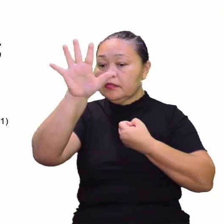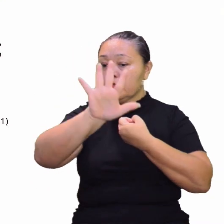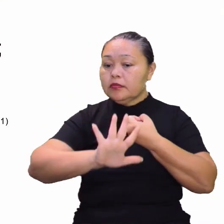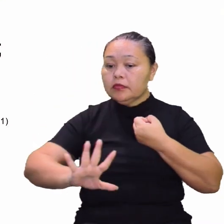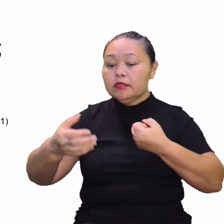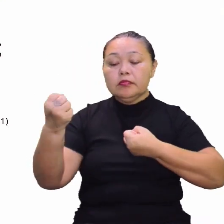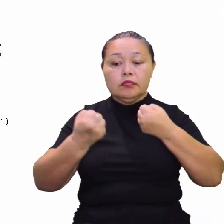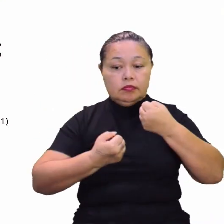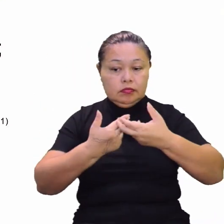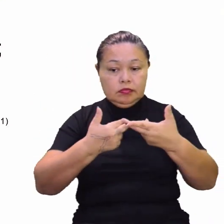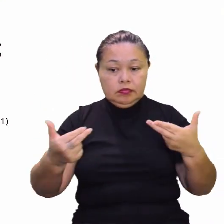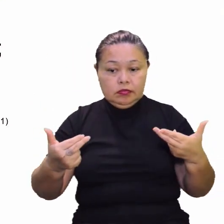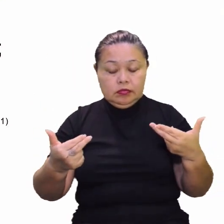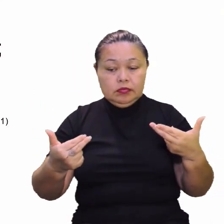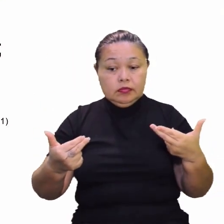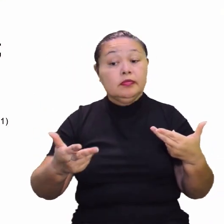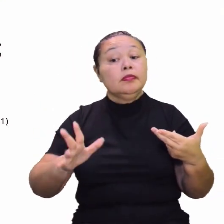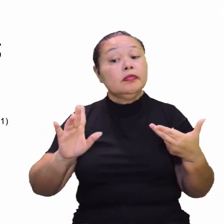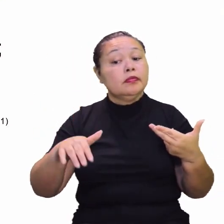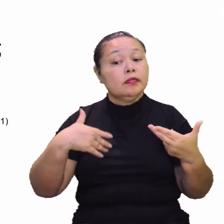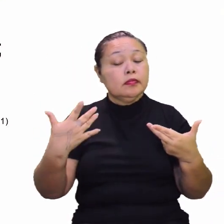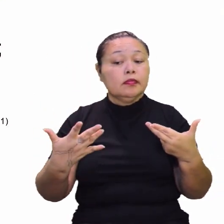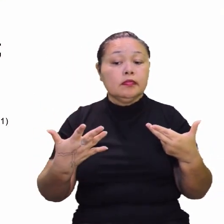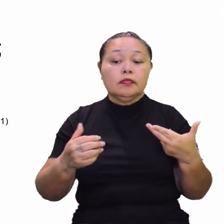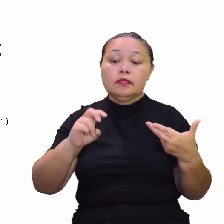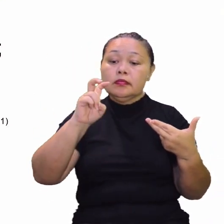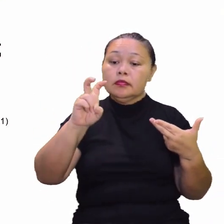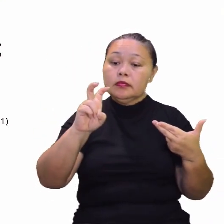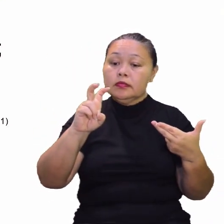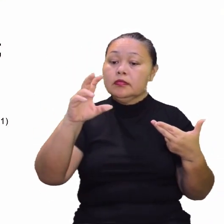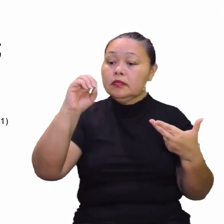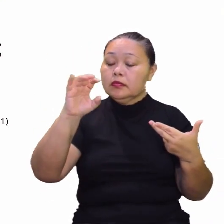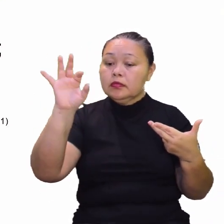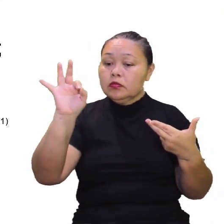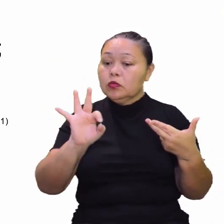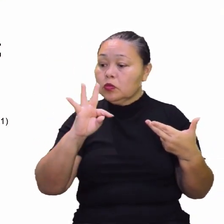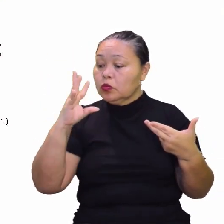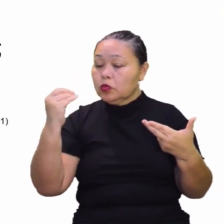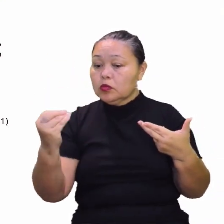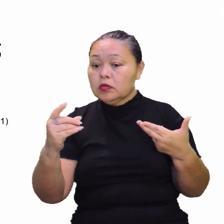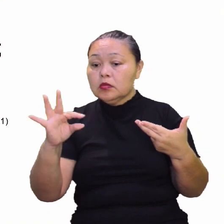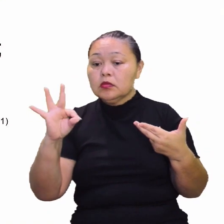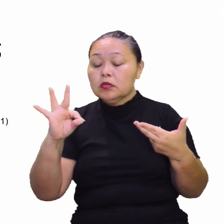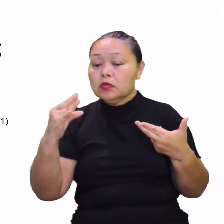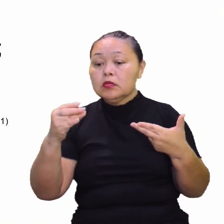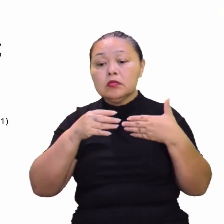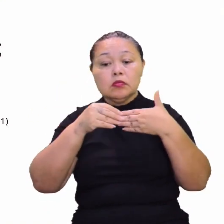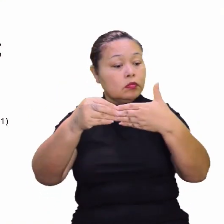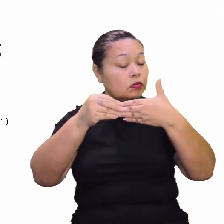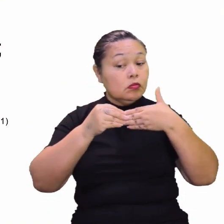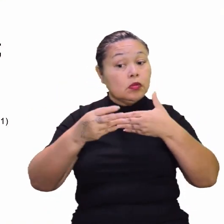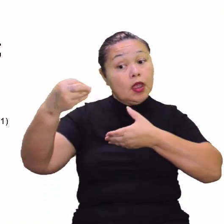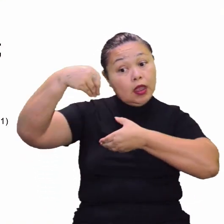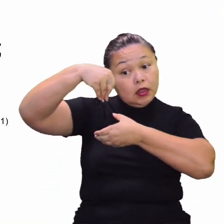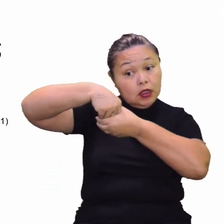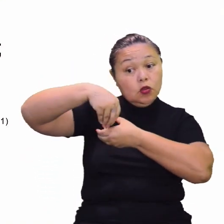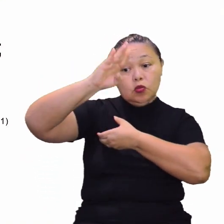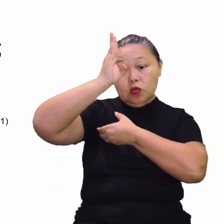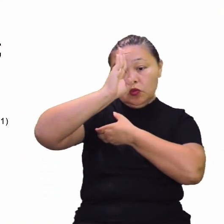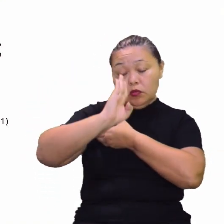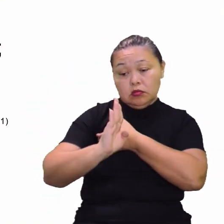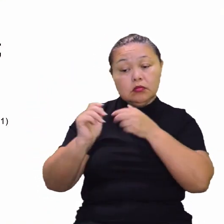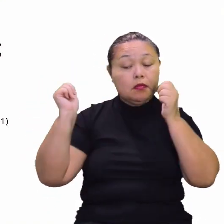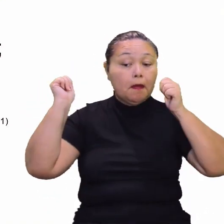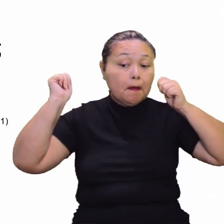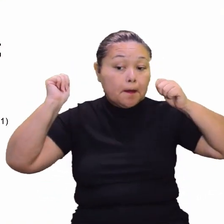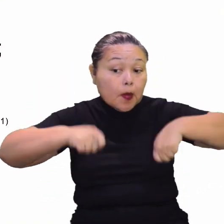Transporte, ele disse que pelo menos 50% de tudo que é transportado no Brasil